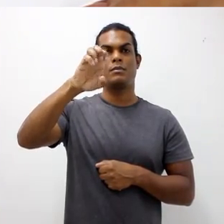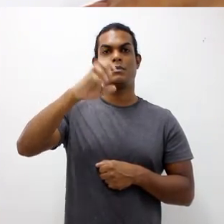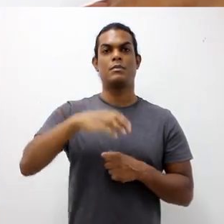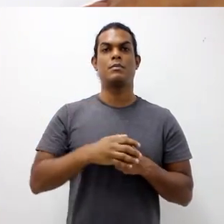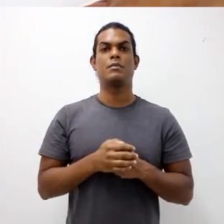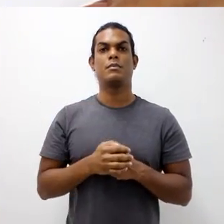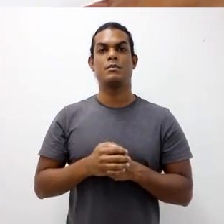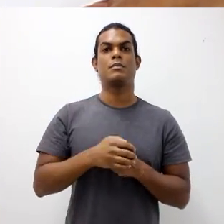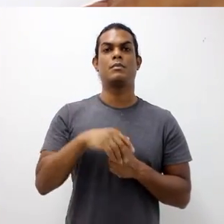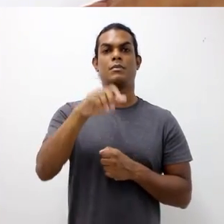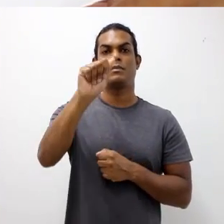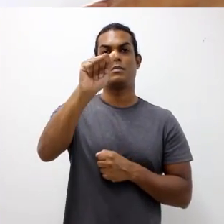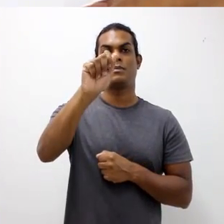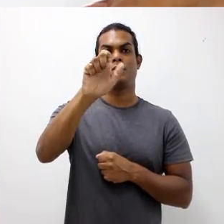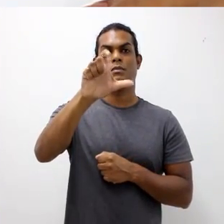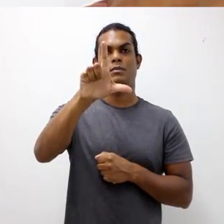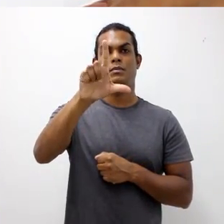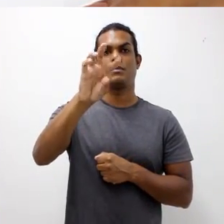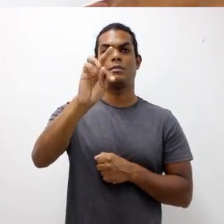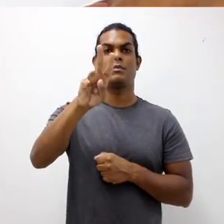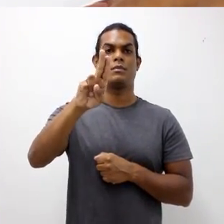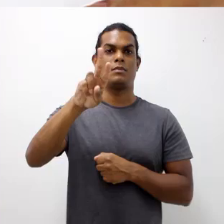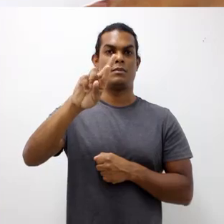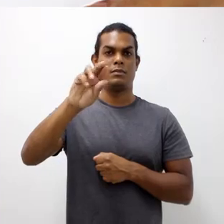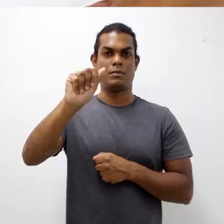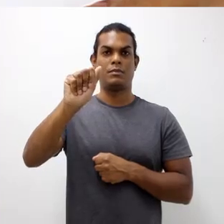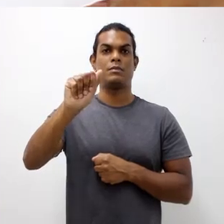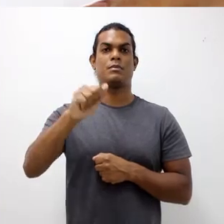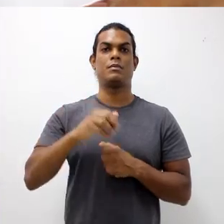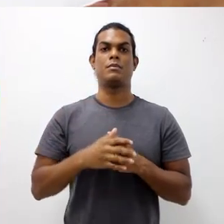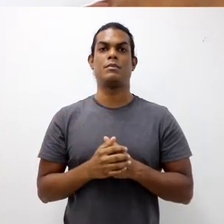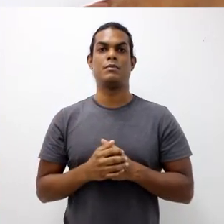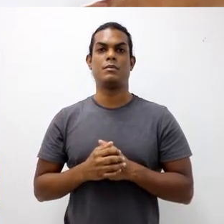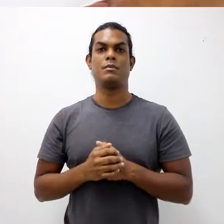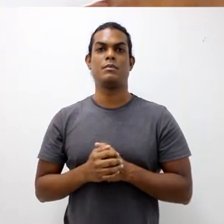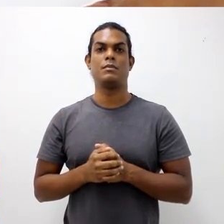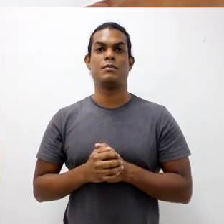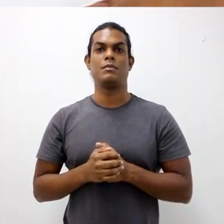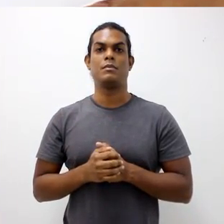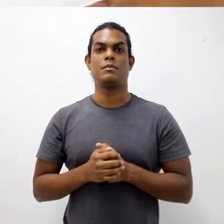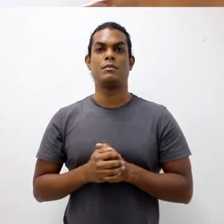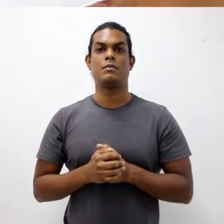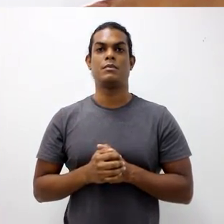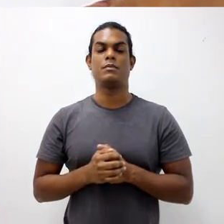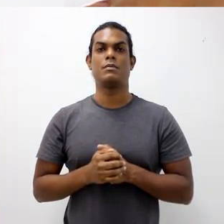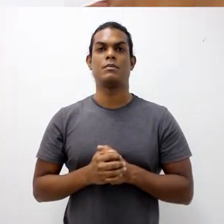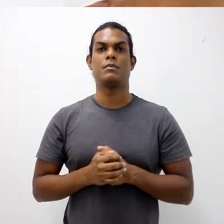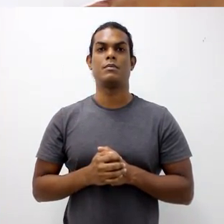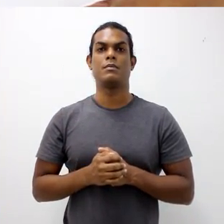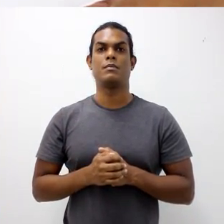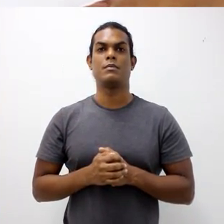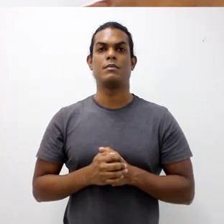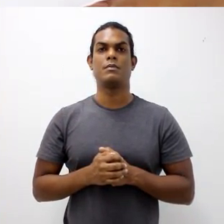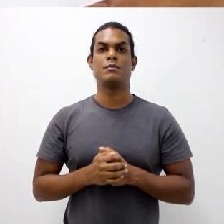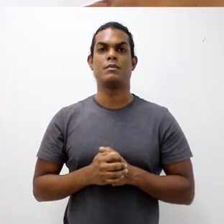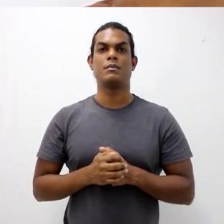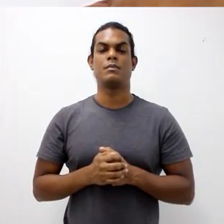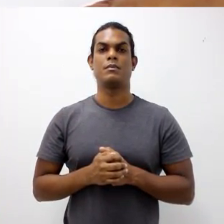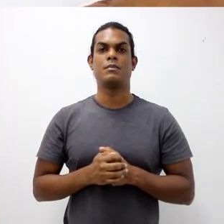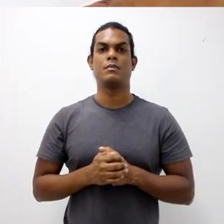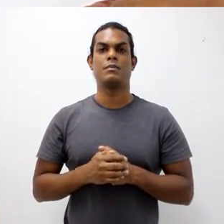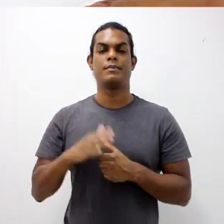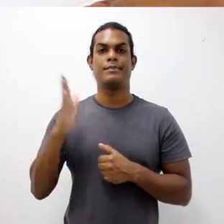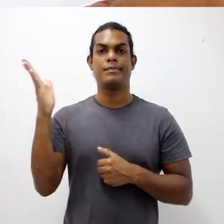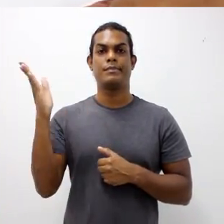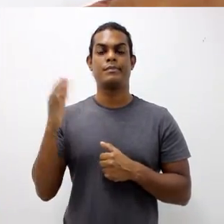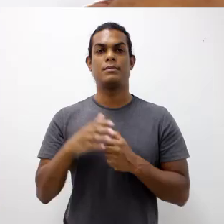tenho altura, aqui eu tenho altura e aqui eu tenho altura. Então, essa seria a posição básica de leitura e